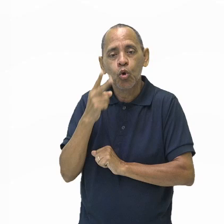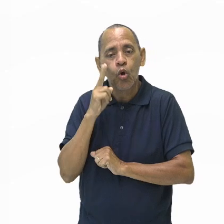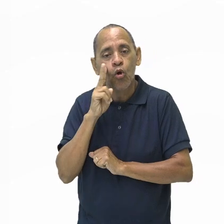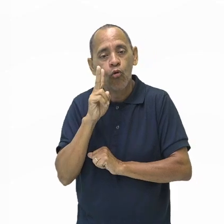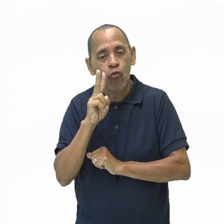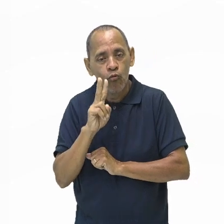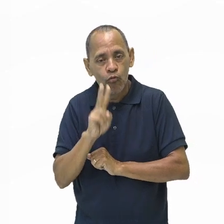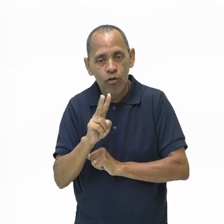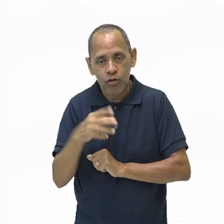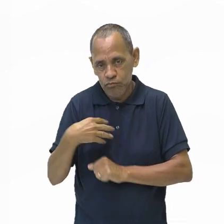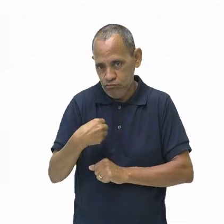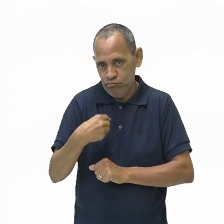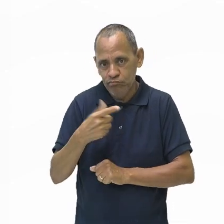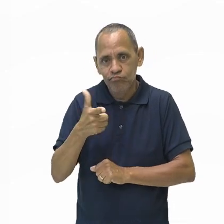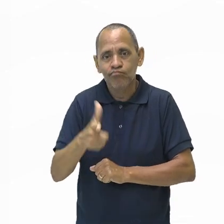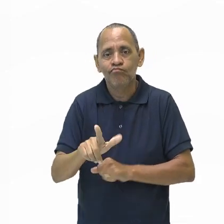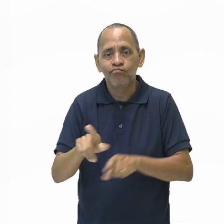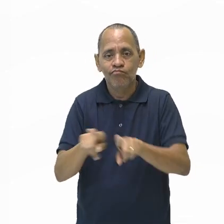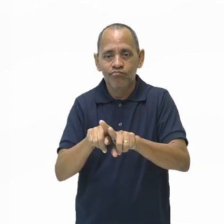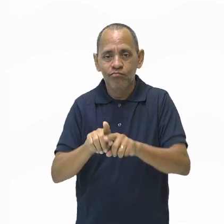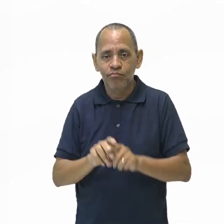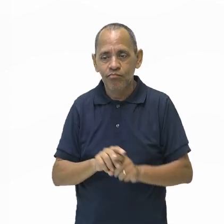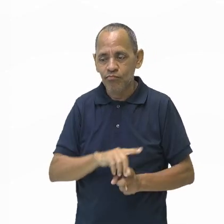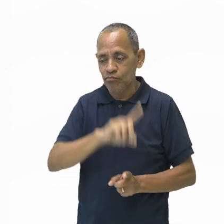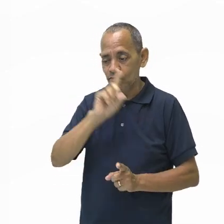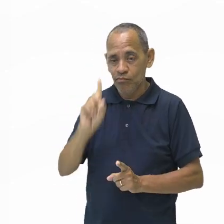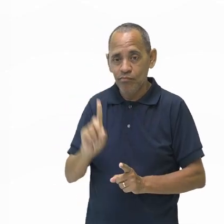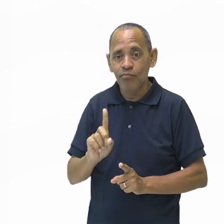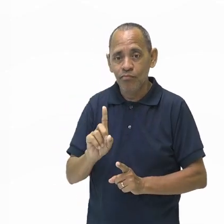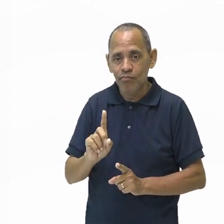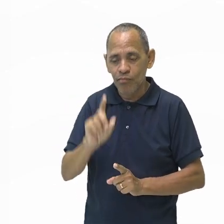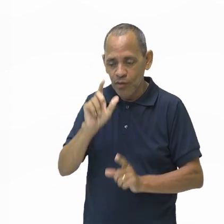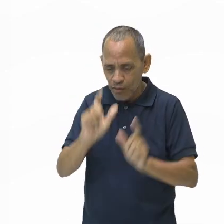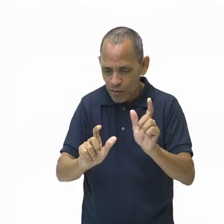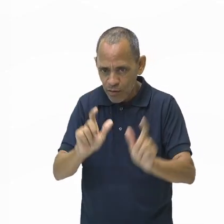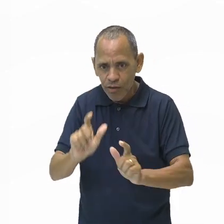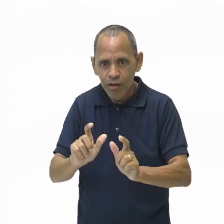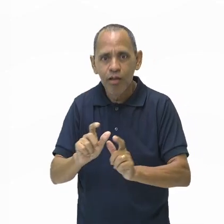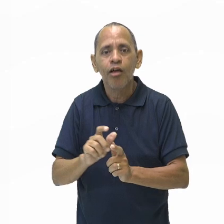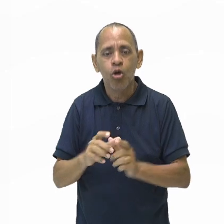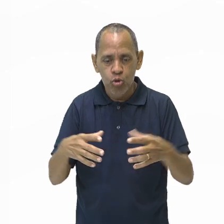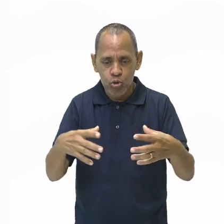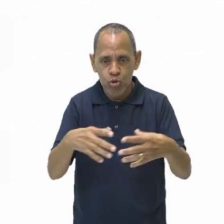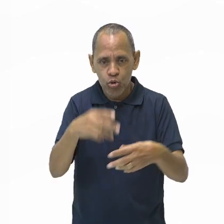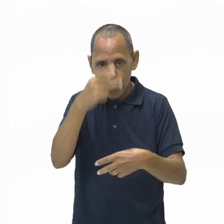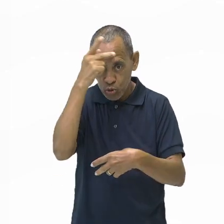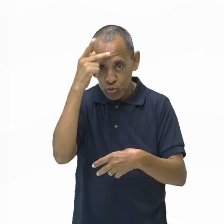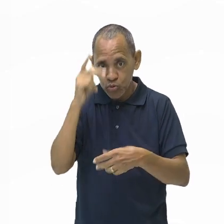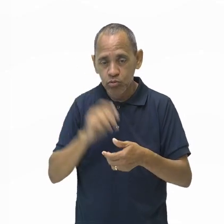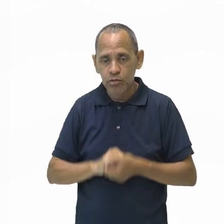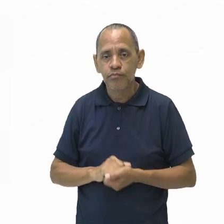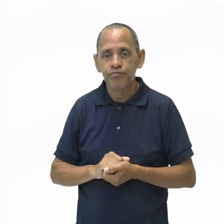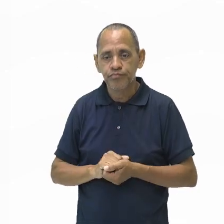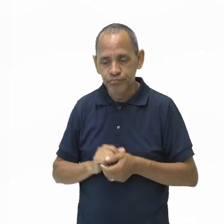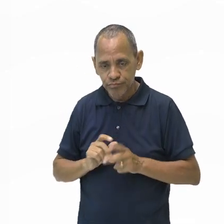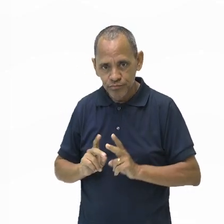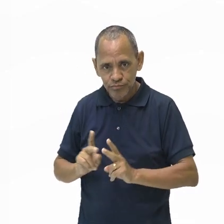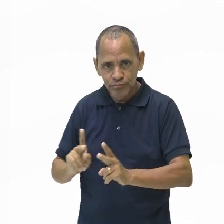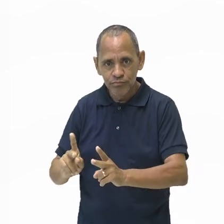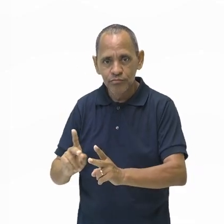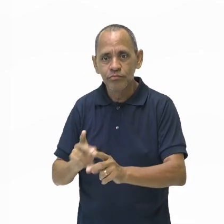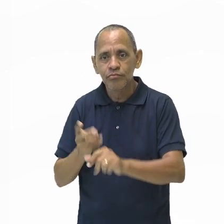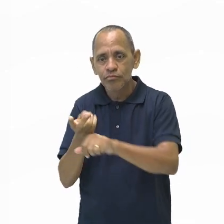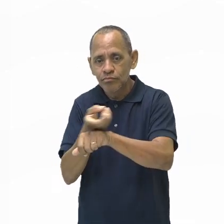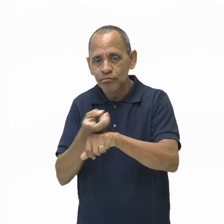filhos. Ao lado de Brandy, Jenks e Dolly, ele seguirá em busca de uma